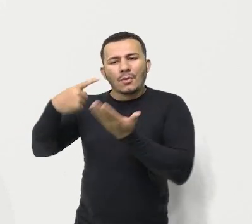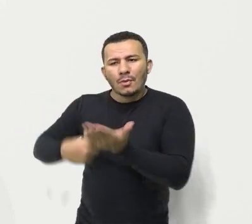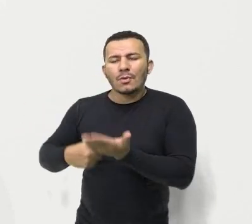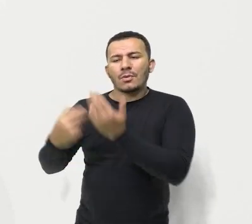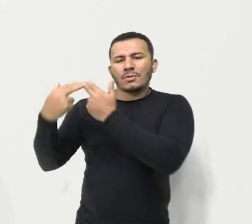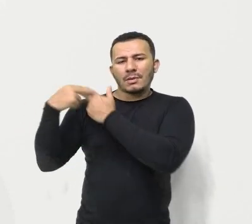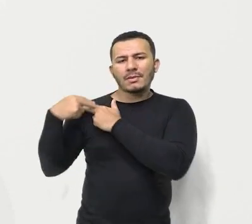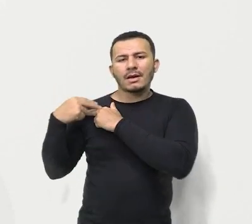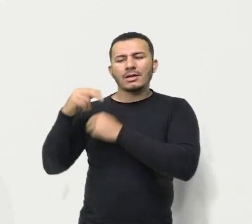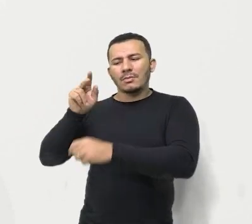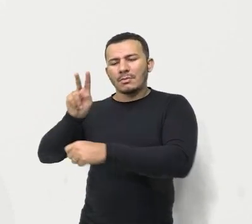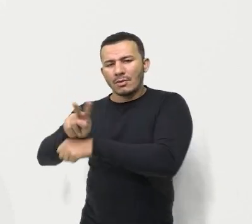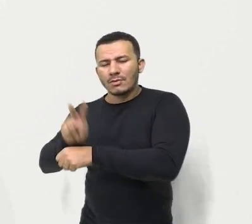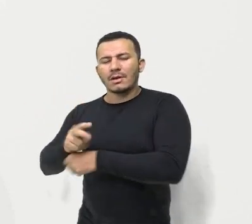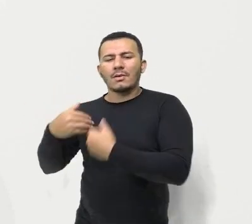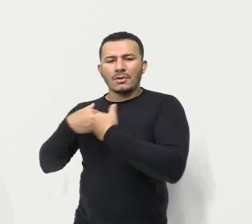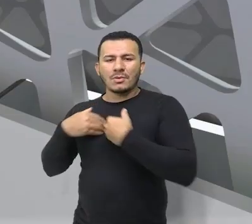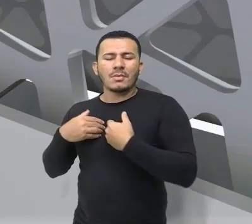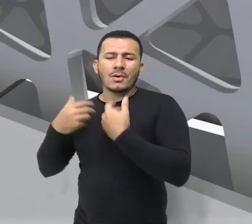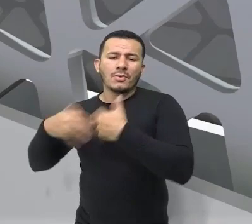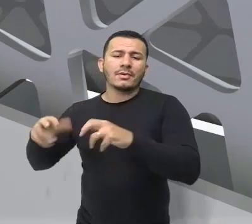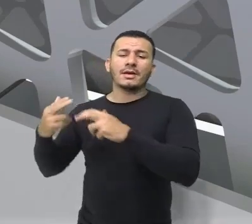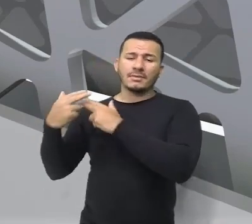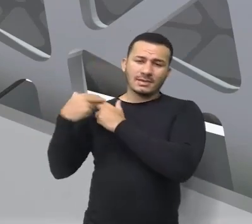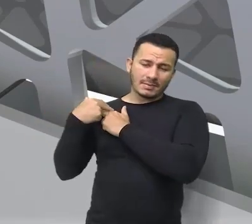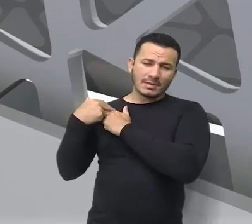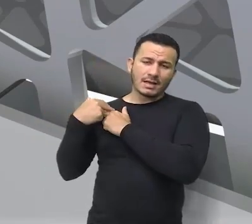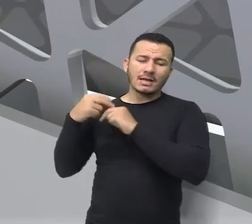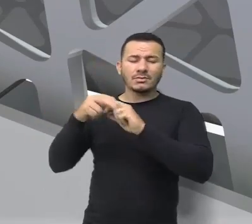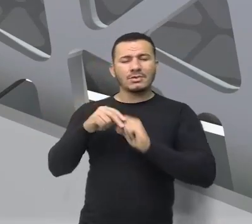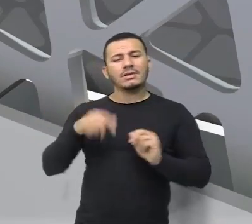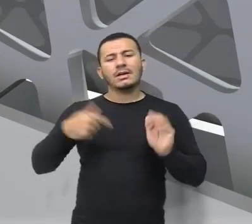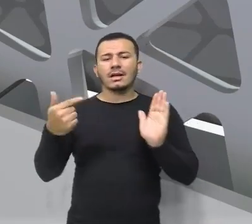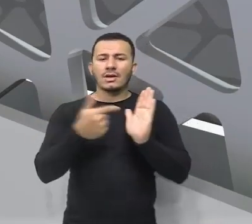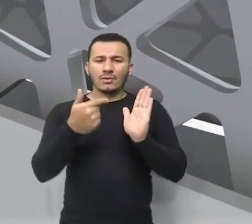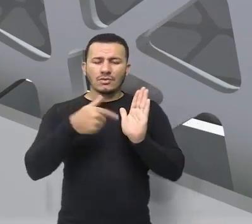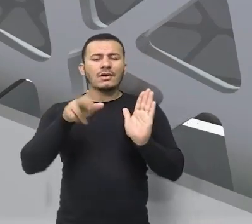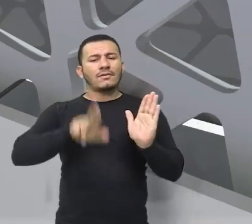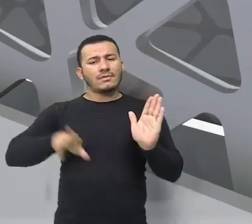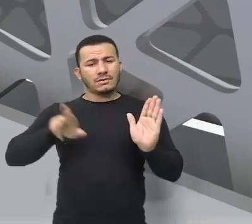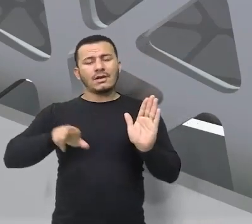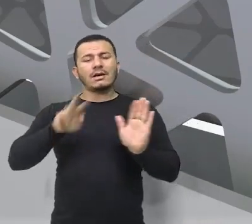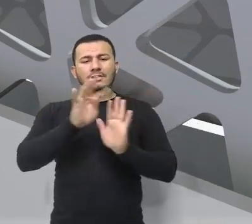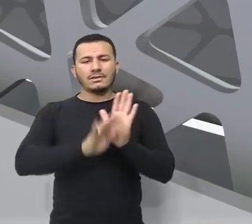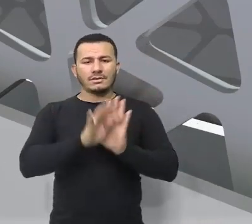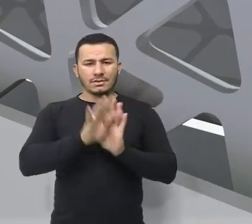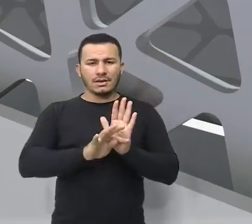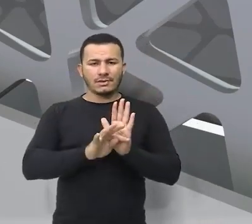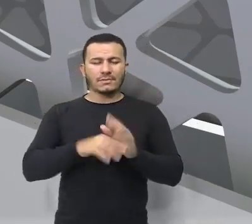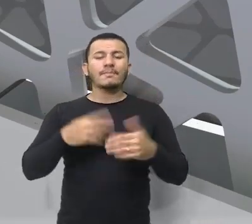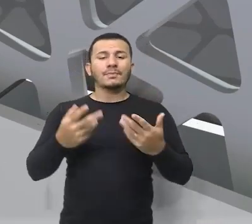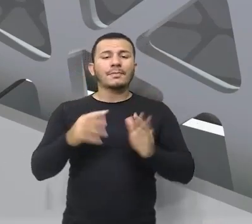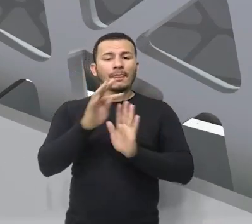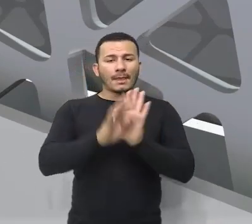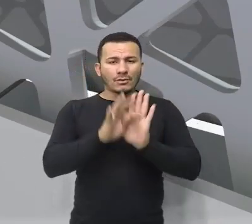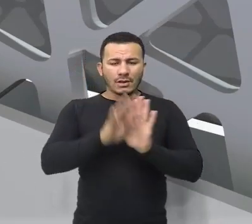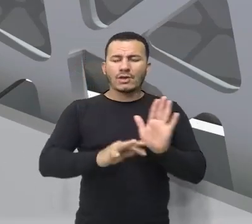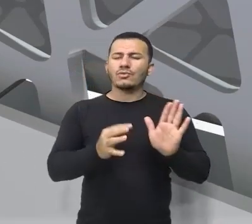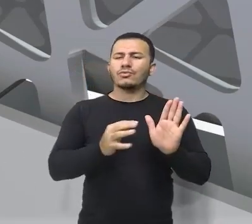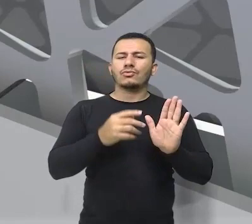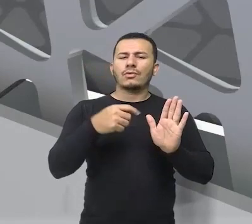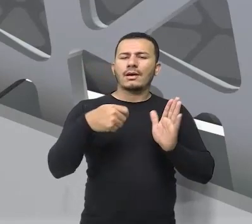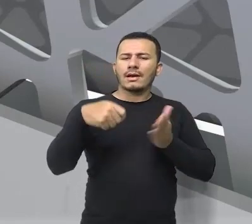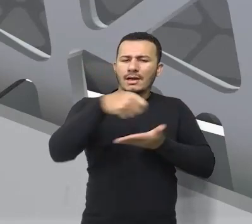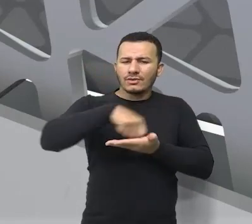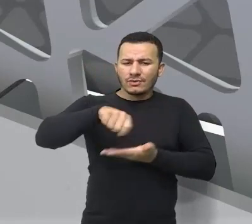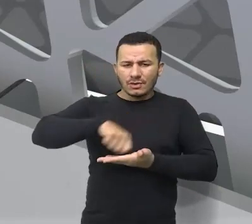realmente isso. Então, por isso que a gente pode dizer que a ironia foi empregada aí. Em textos escritos, em textos que vão